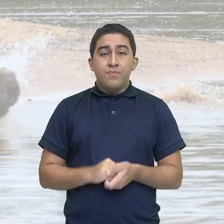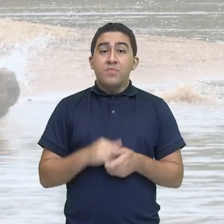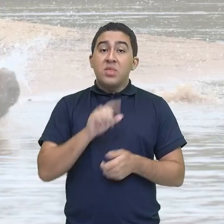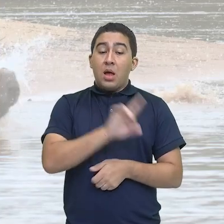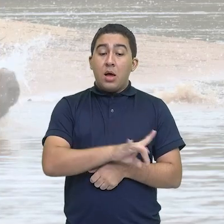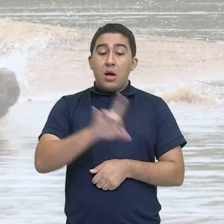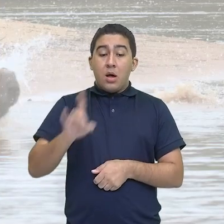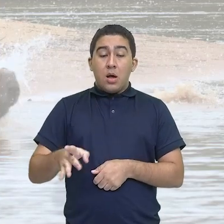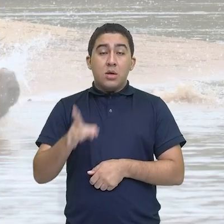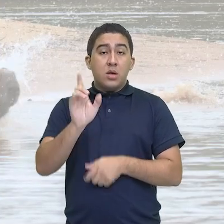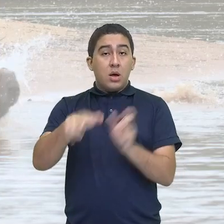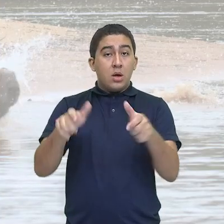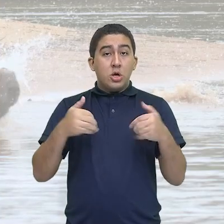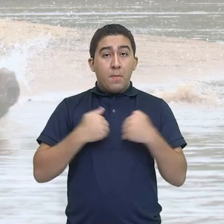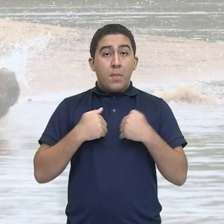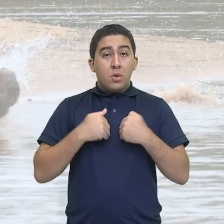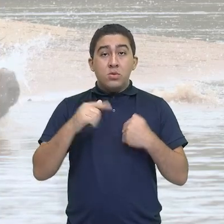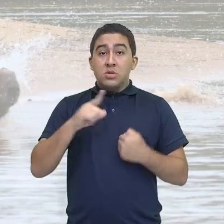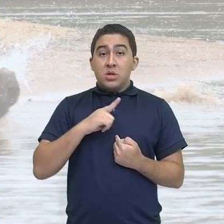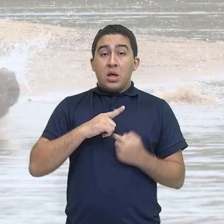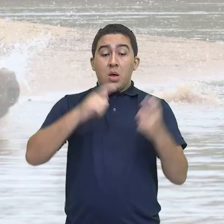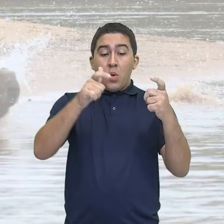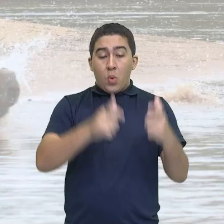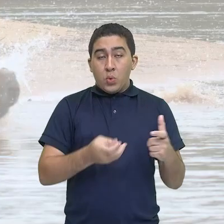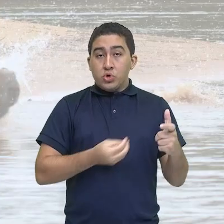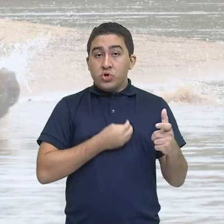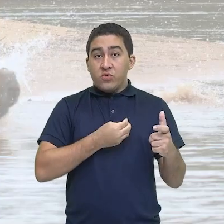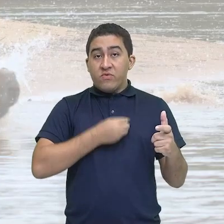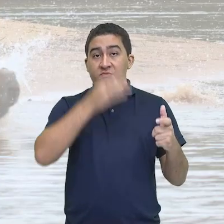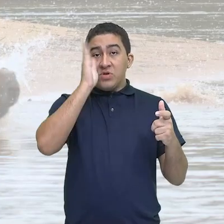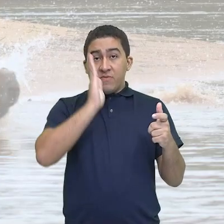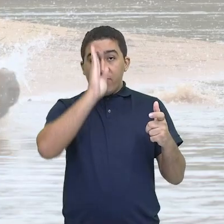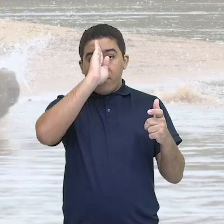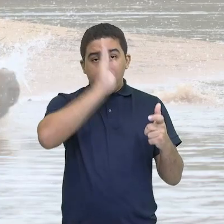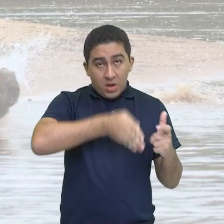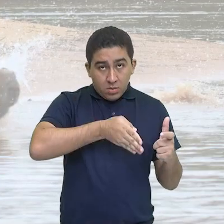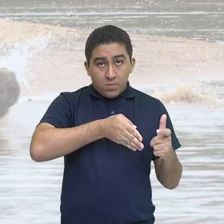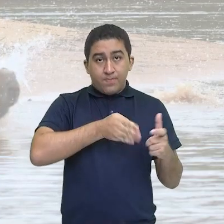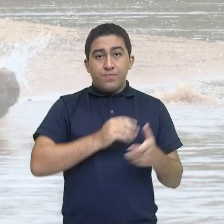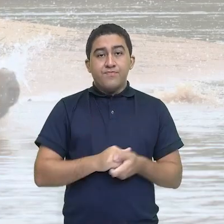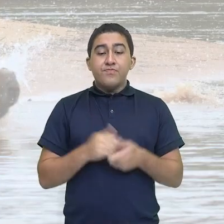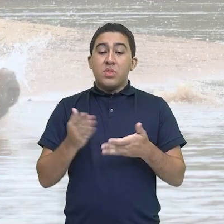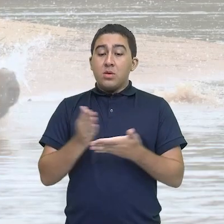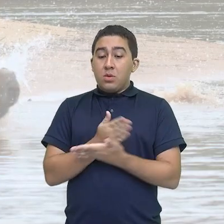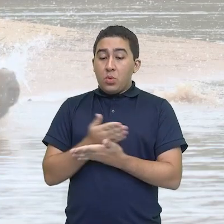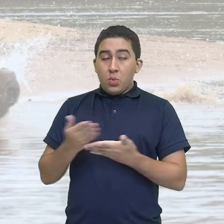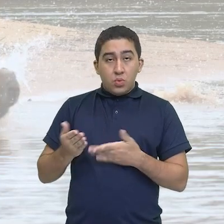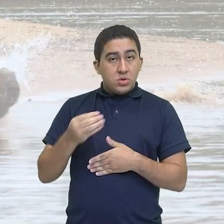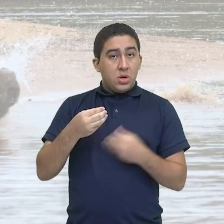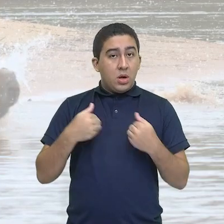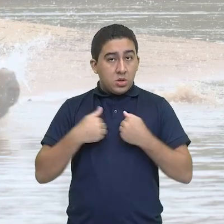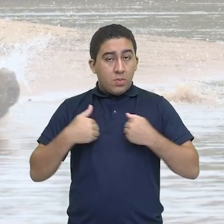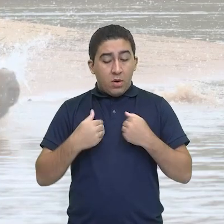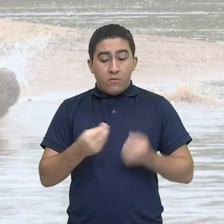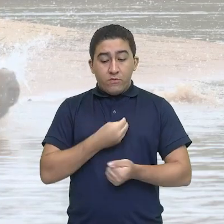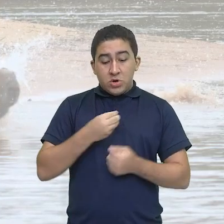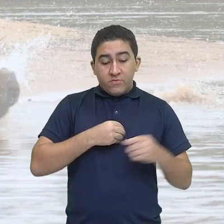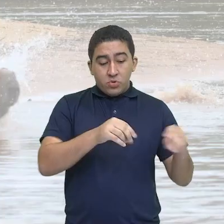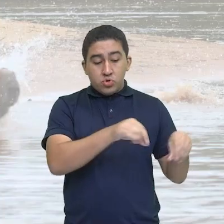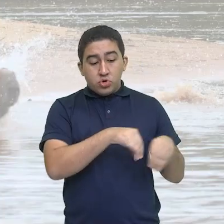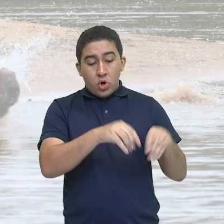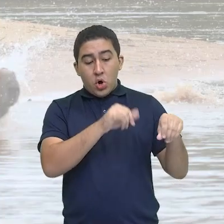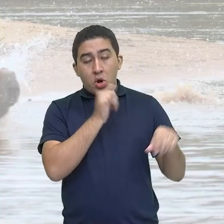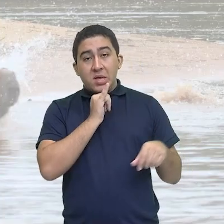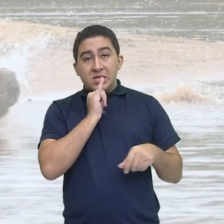cada indivíduo vai ter seu habitat específico. Alguns indivíduos vivem aqui no solo, como